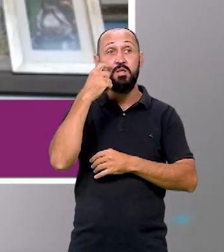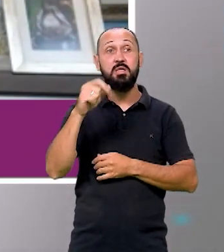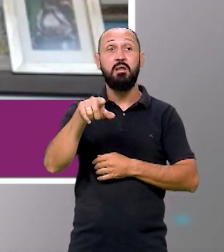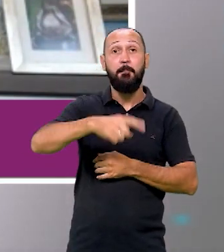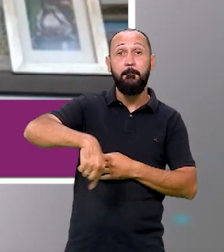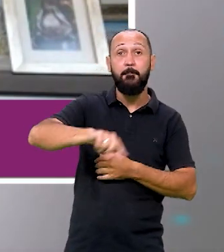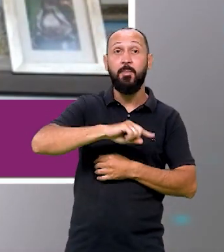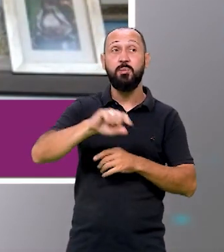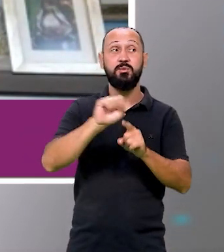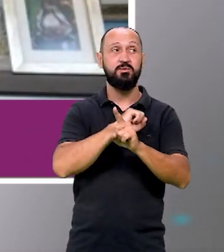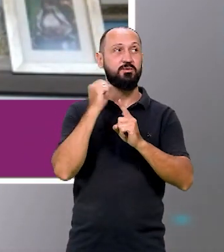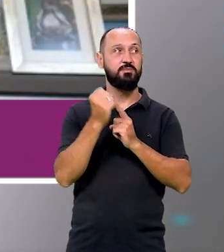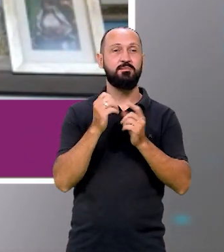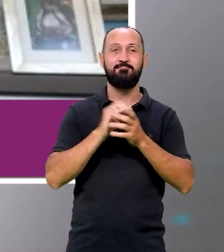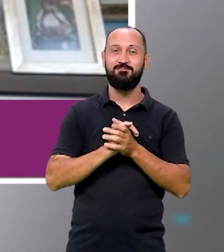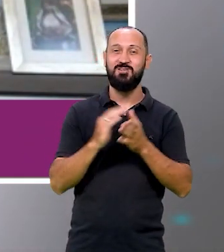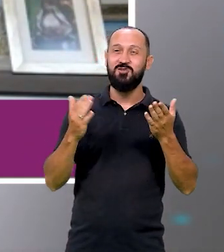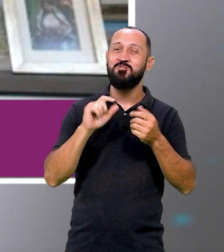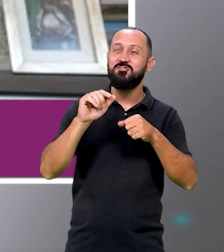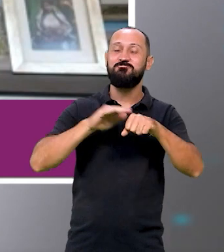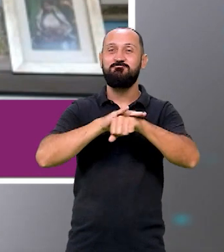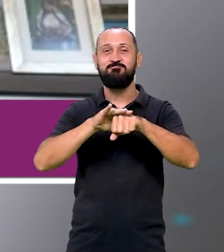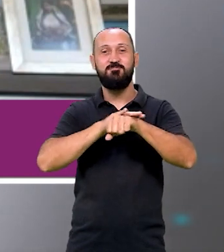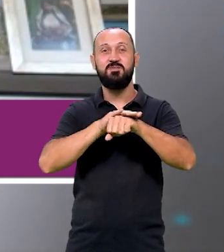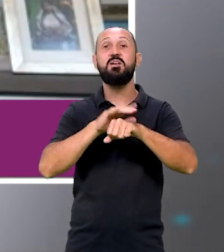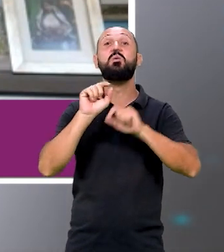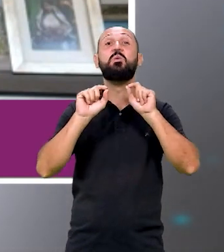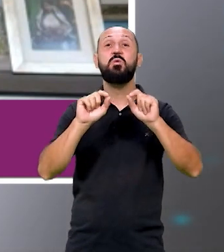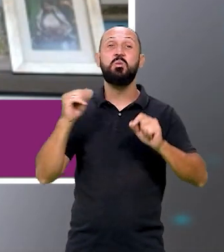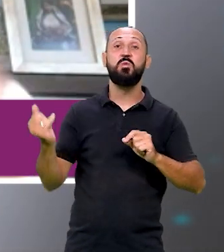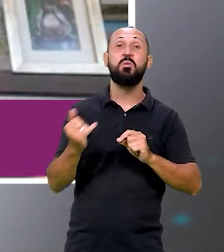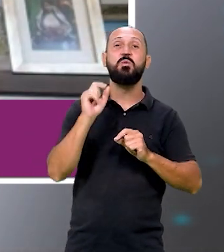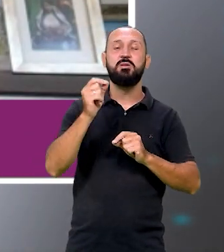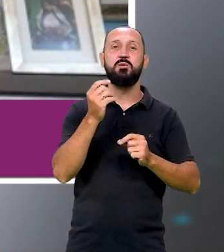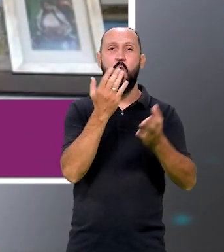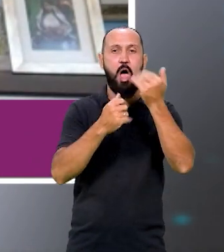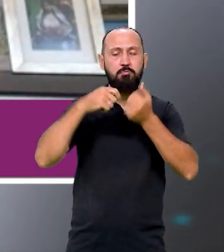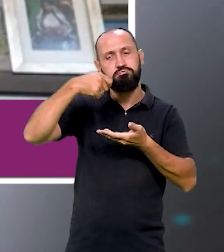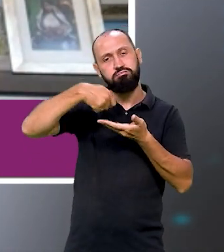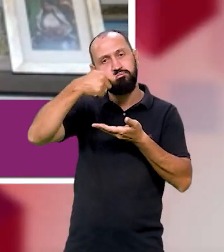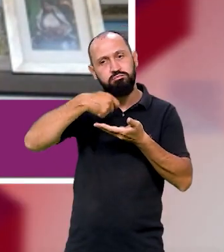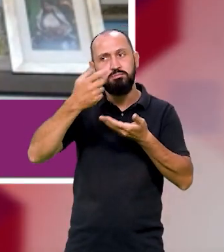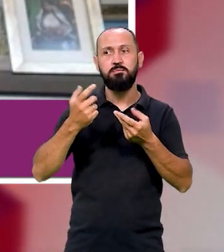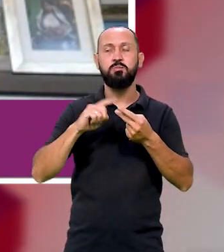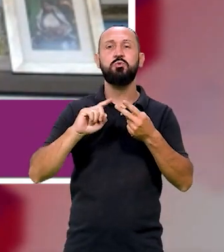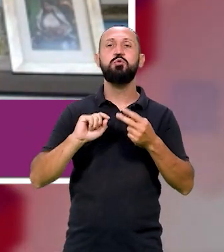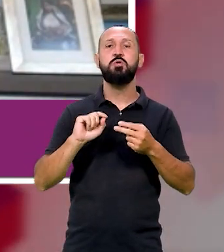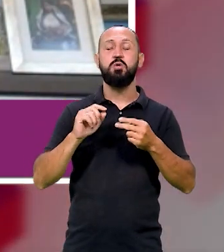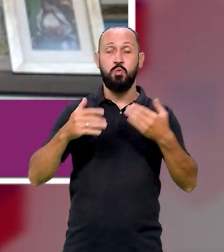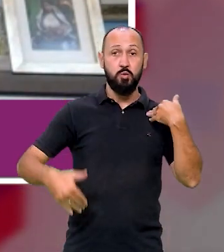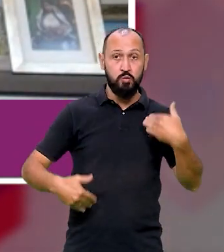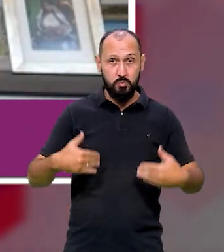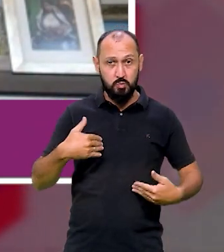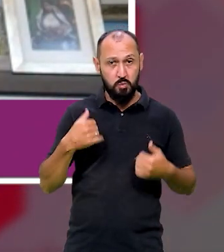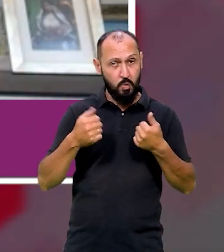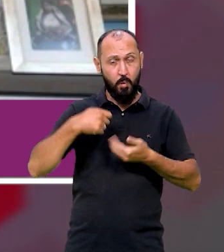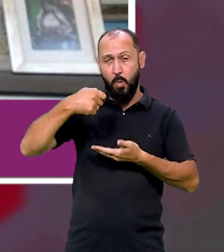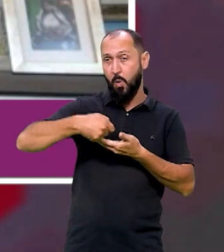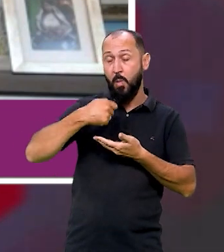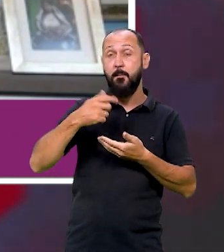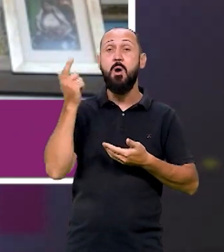e de interesse da sociedade. E dessa vez a gente vai falar sobre a importância de uma boa alimentação, de manter o nosso